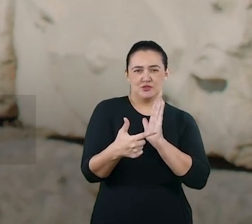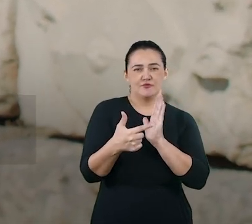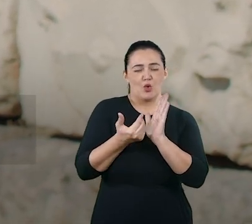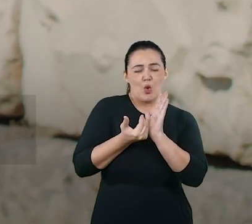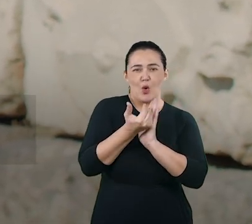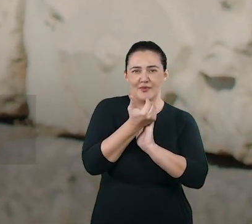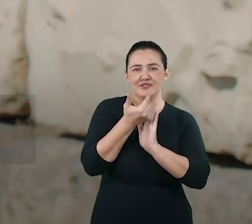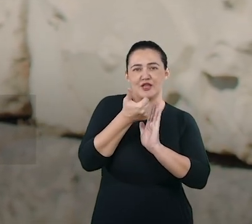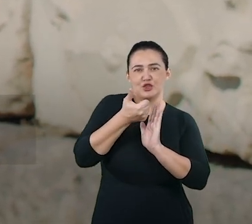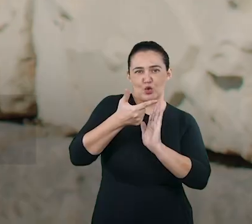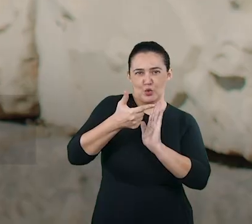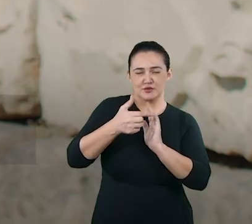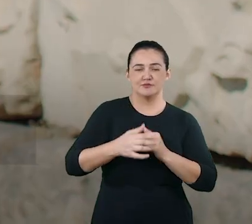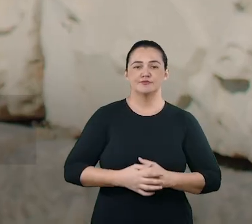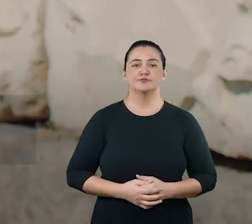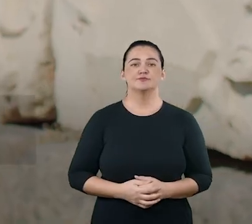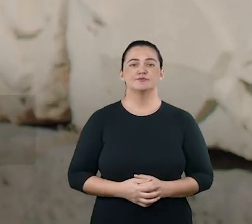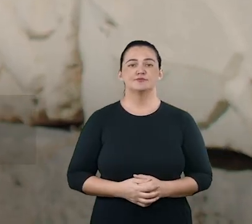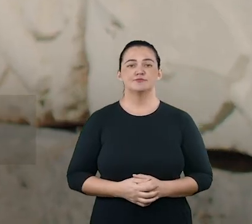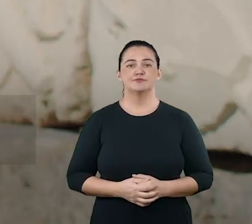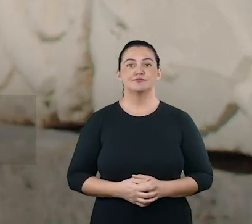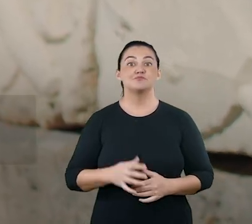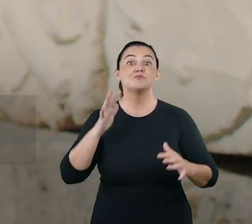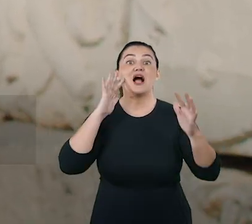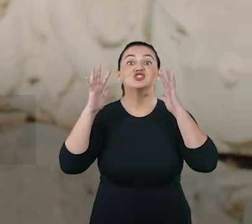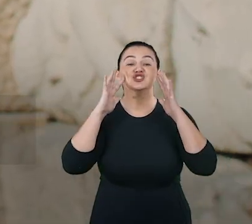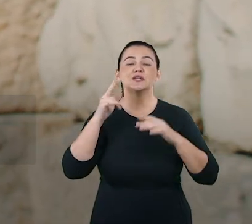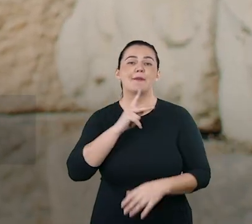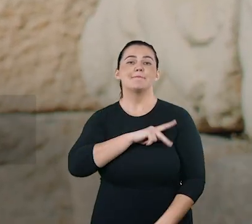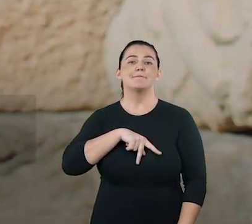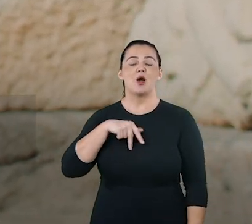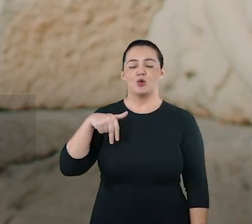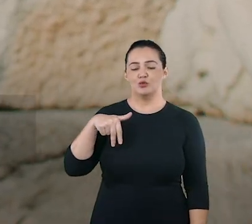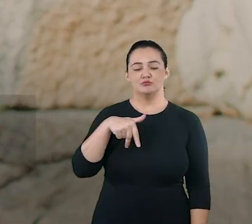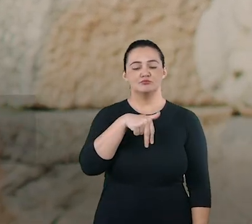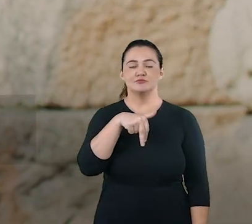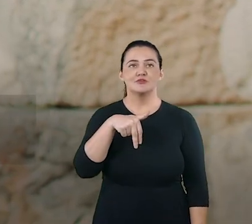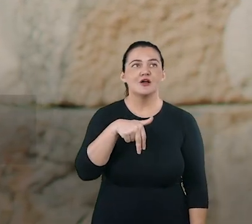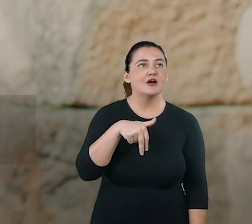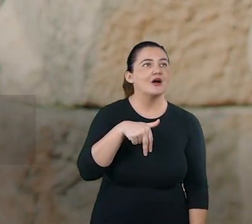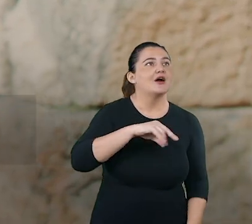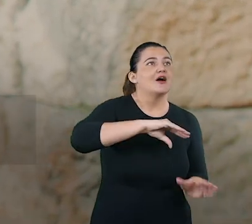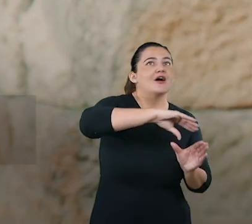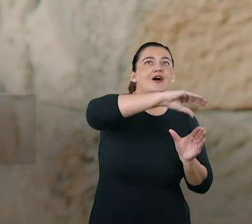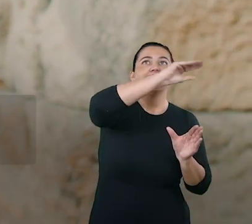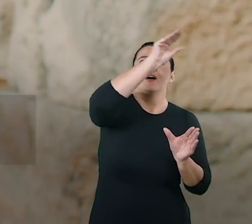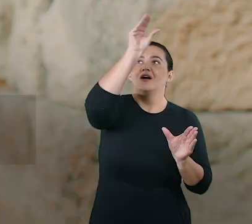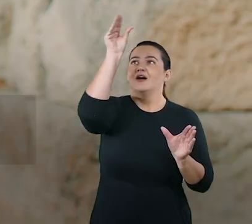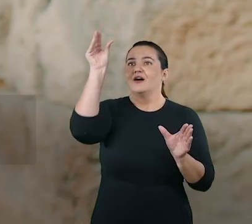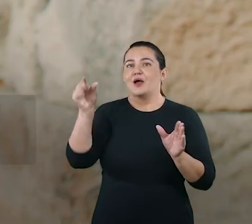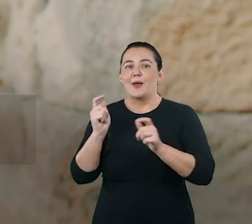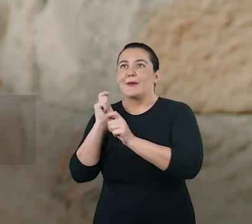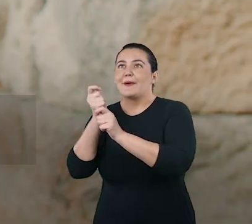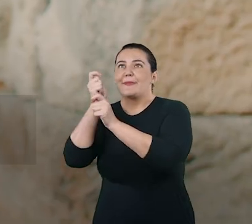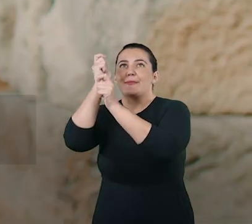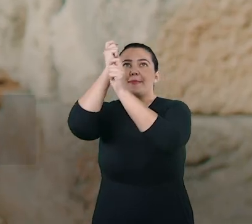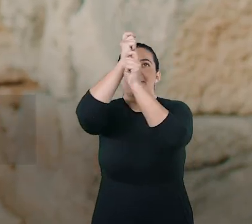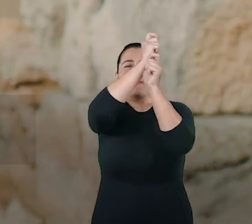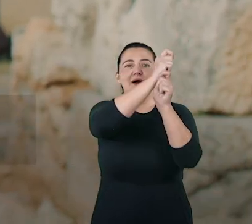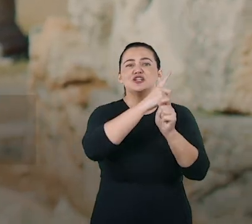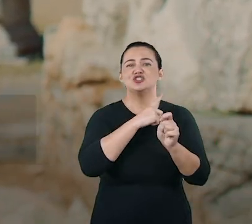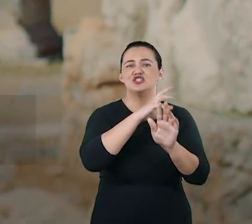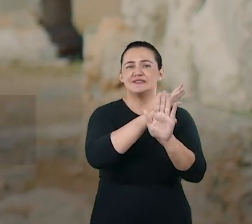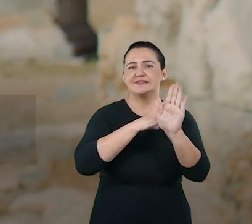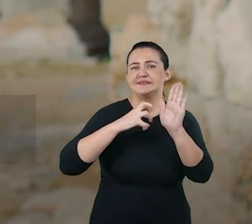verso 12 em diante. Imagine, Paulo entrava numa cidade helenística como esta e via já assim vários emblemas